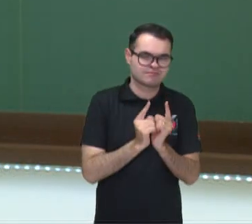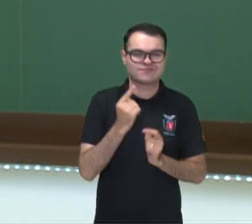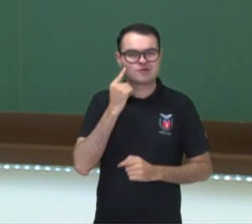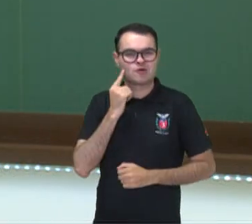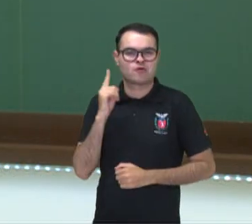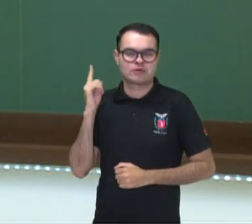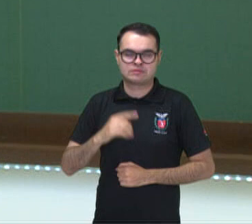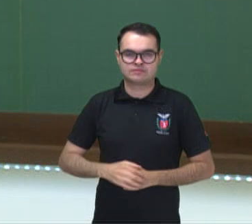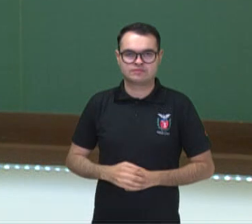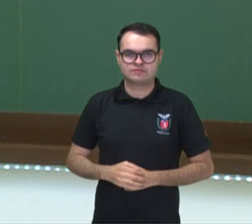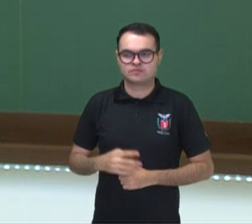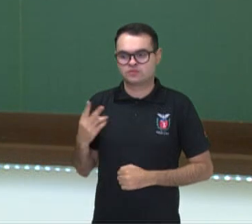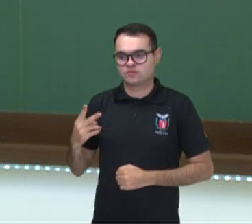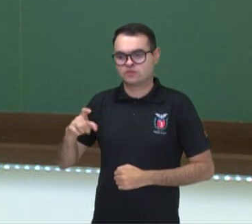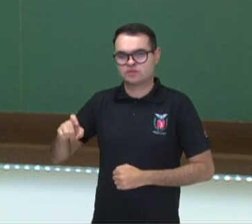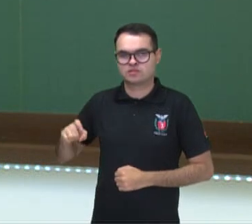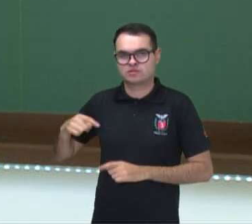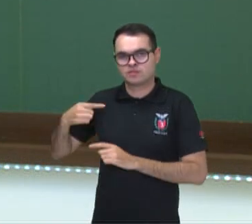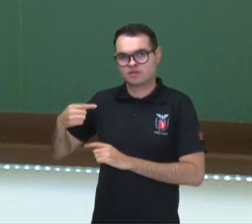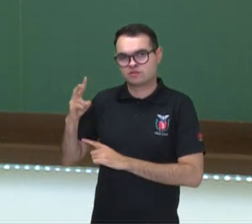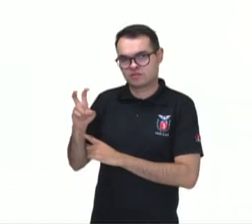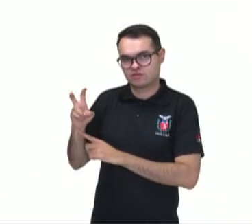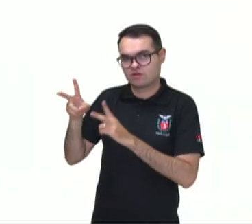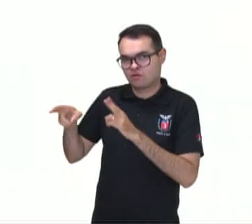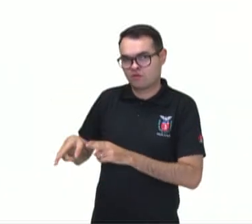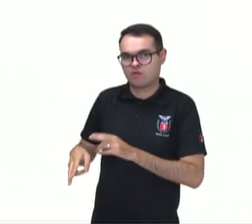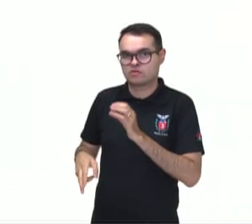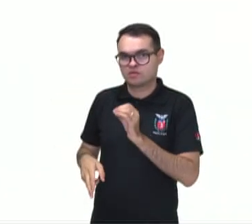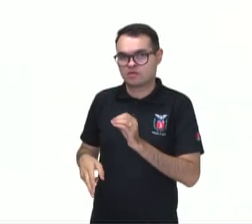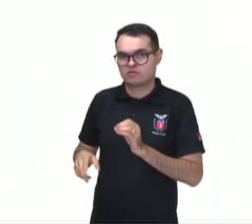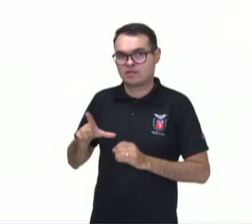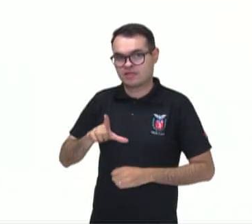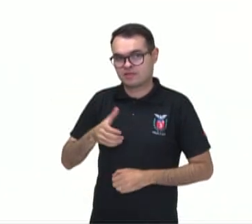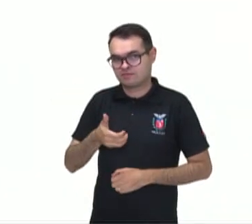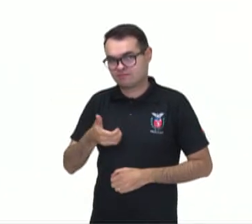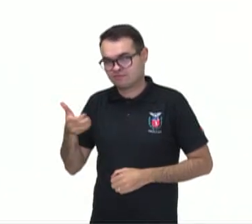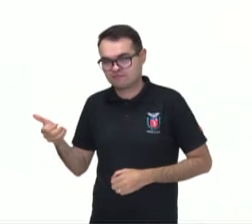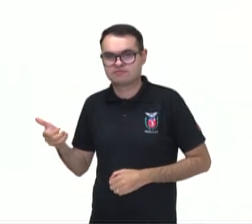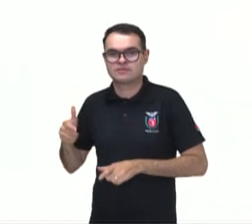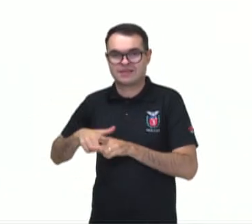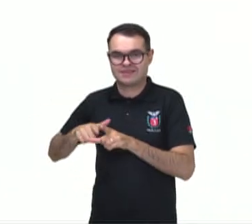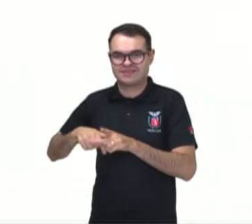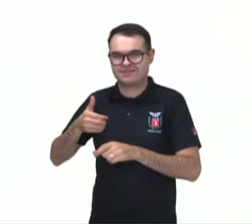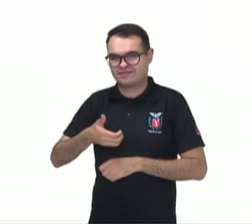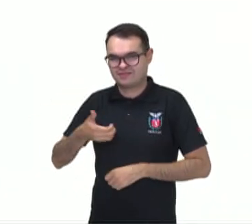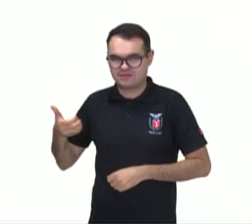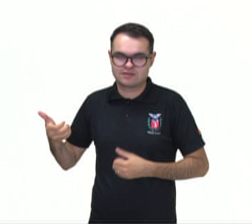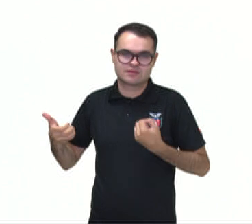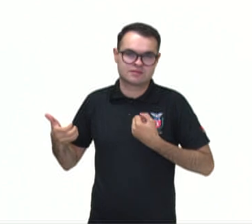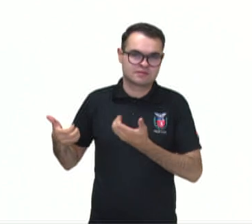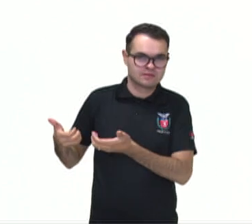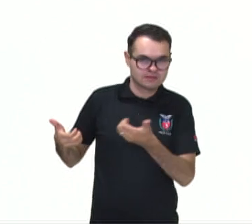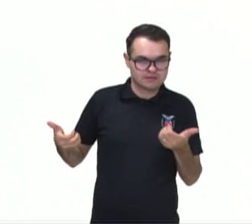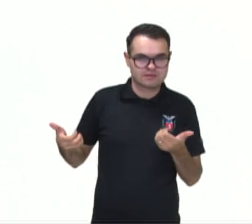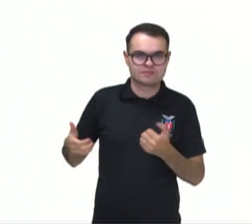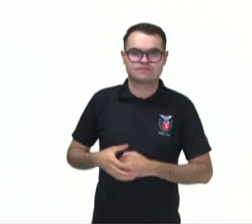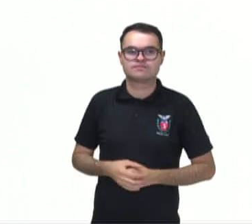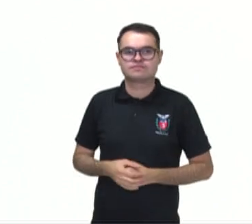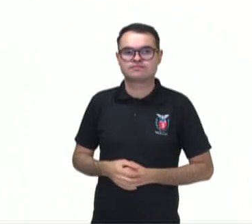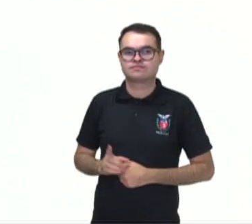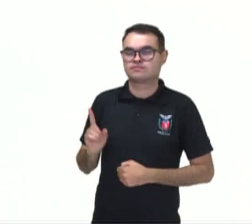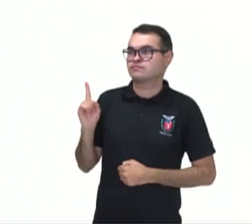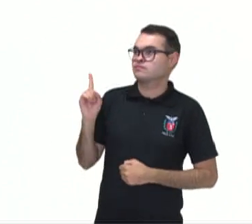ó. 2x menos 5 igual a zero. Letra para um lado, número para o outro. Passo 5 somando e passo